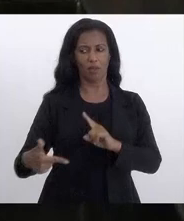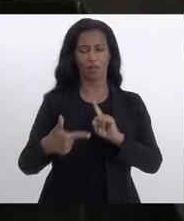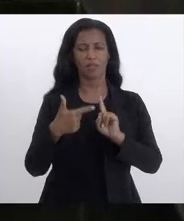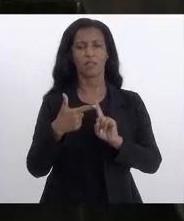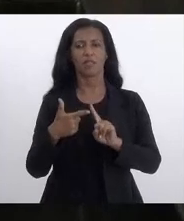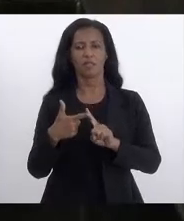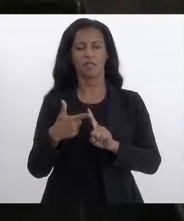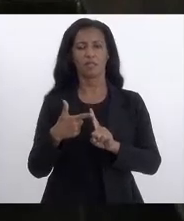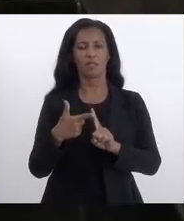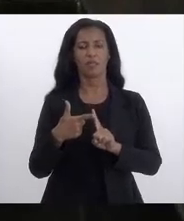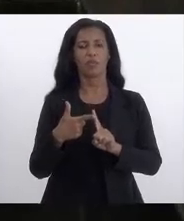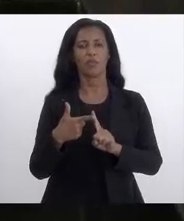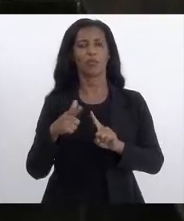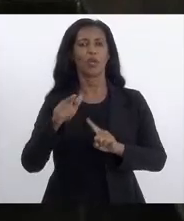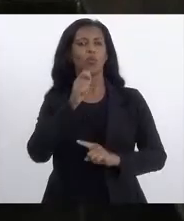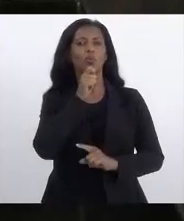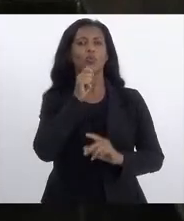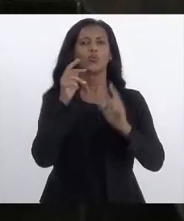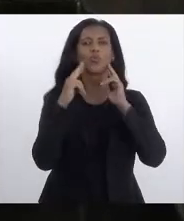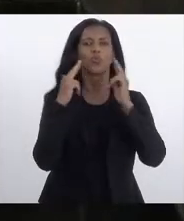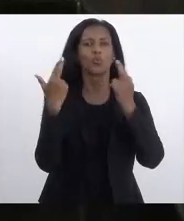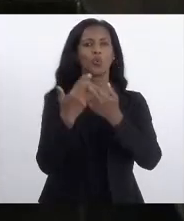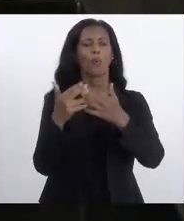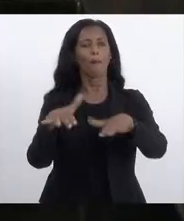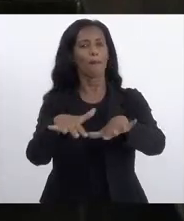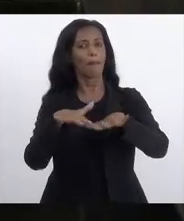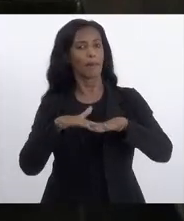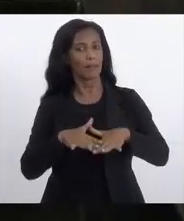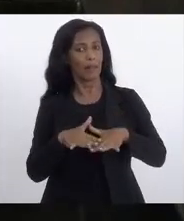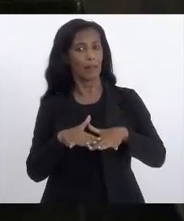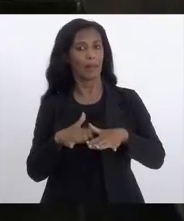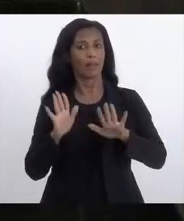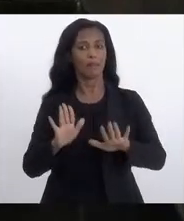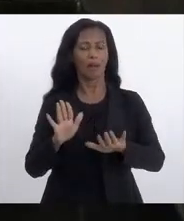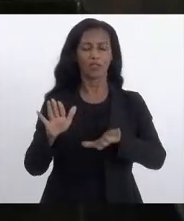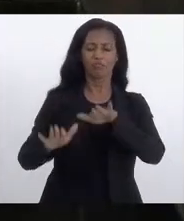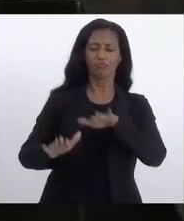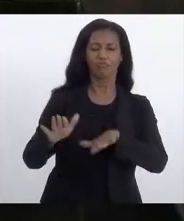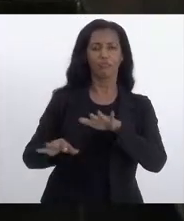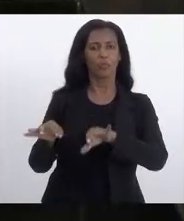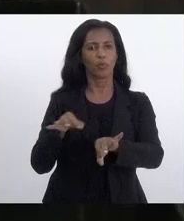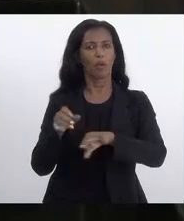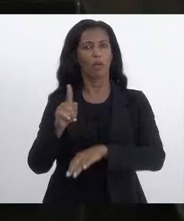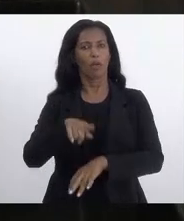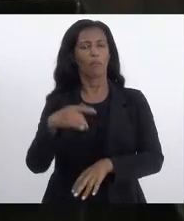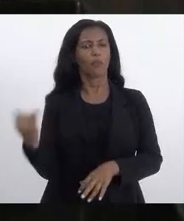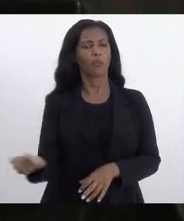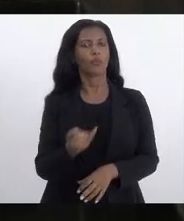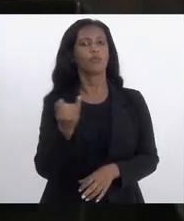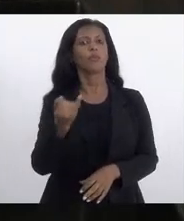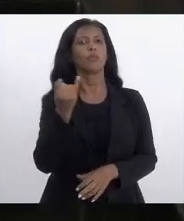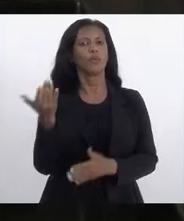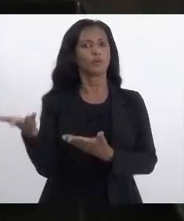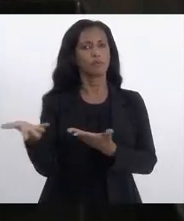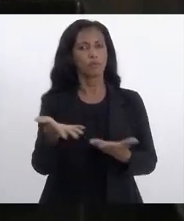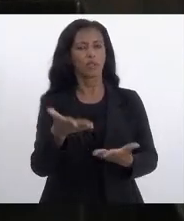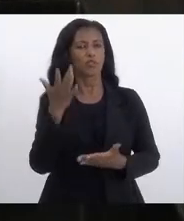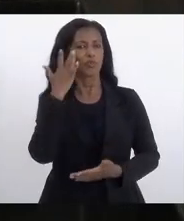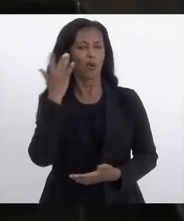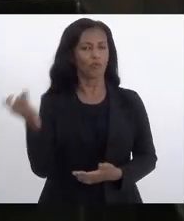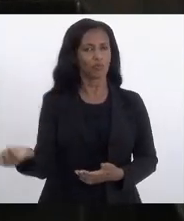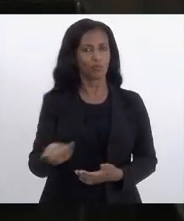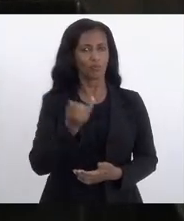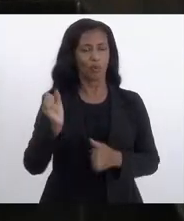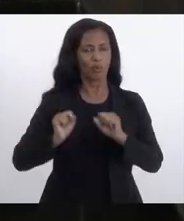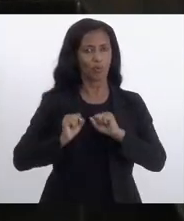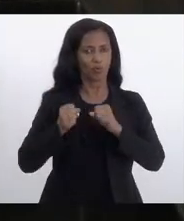segunda-feira não havia sessão plenária. Mas, de qualquer maneira, é muito importante que... acho que é importante ressaltar